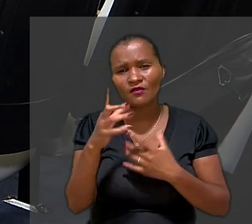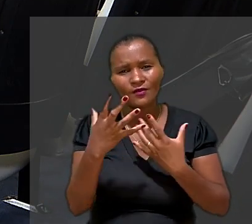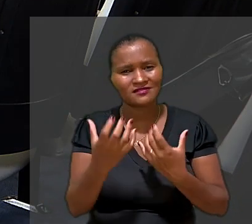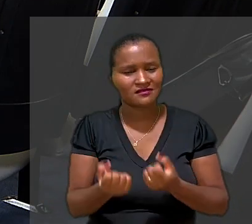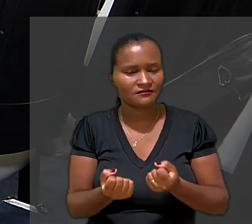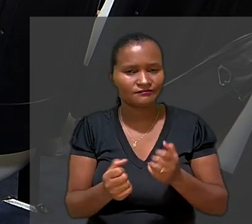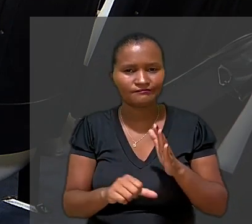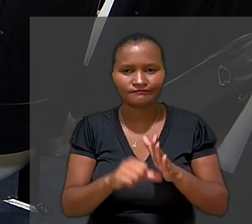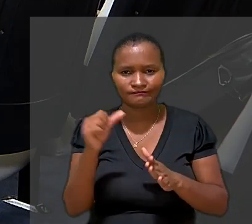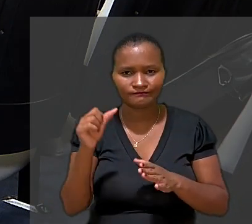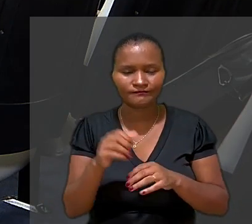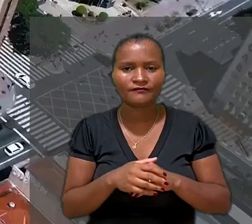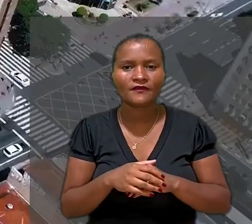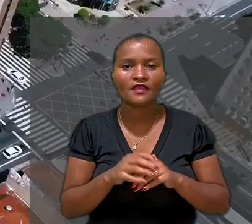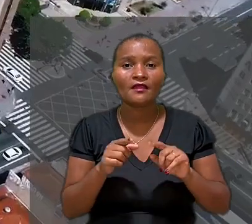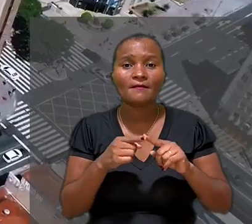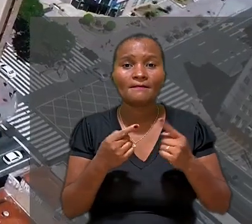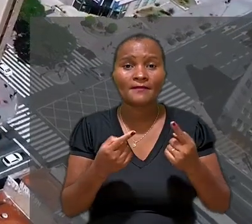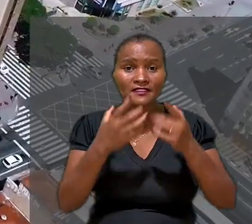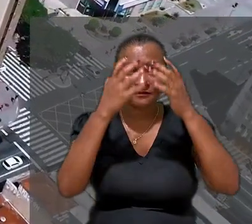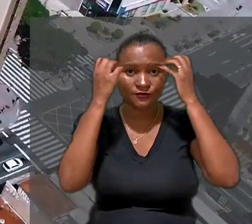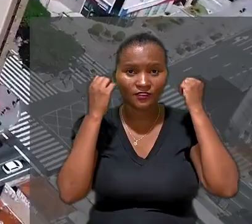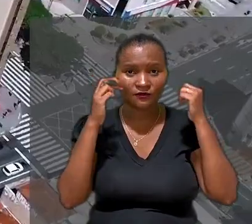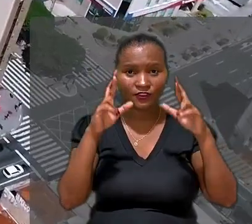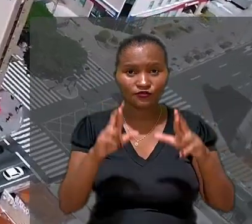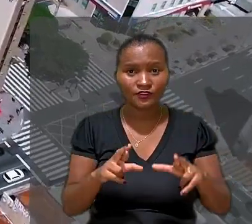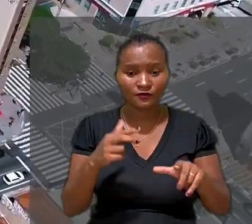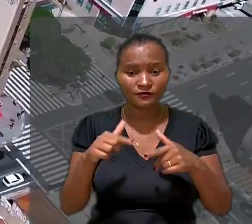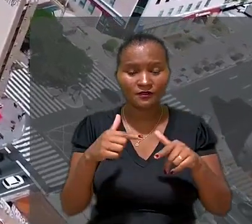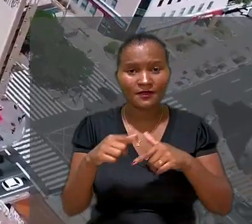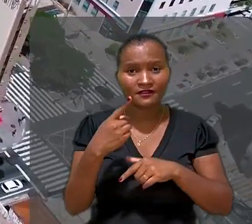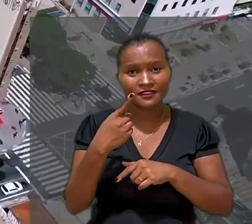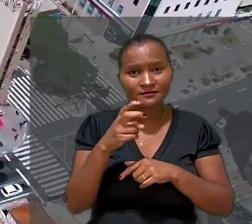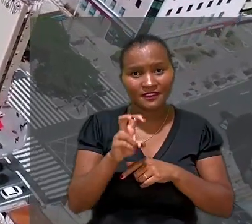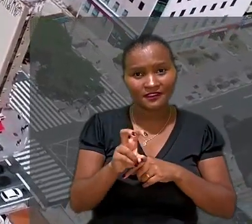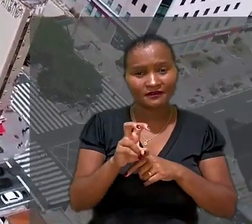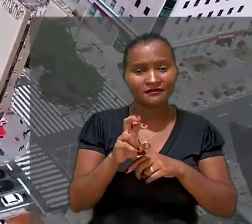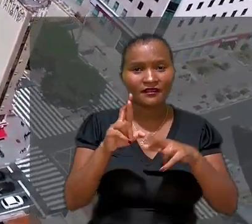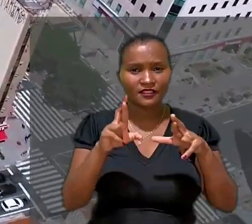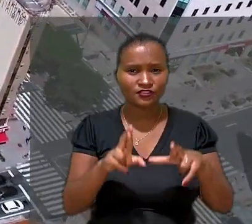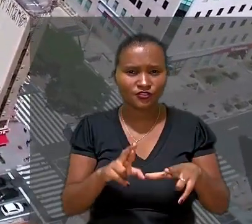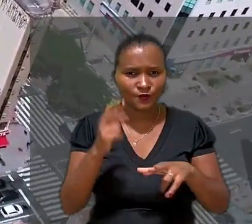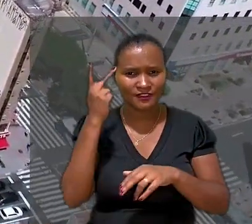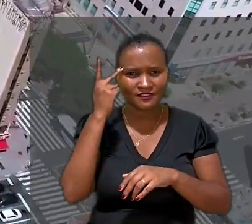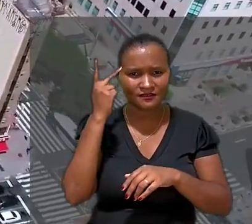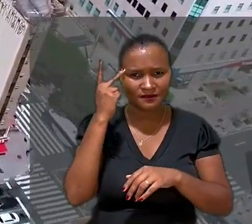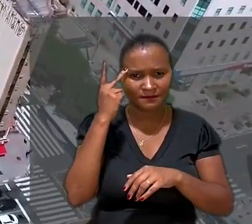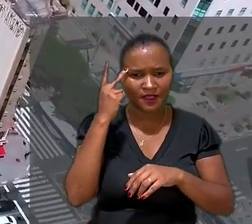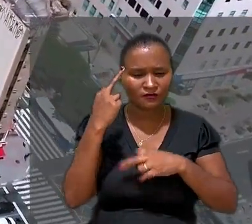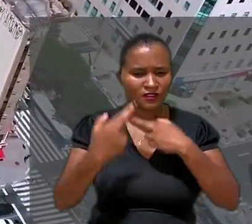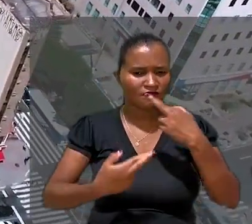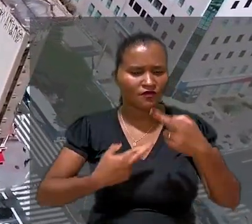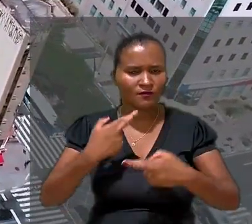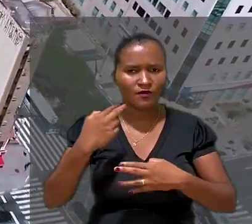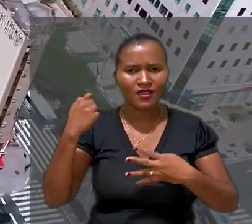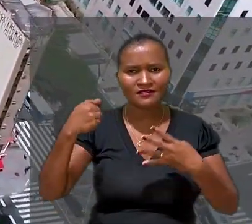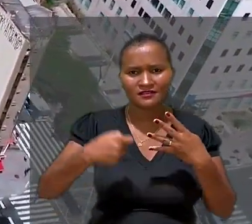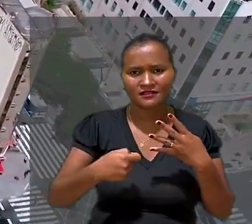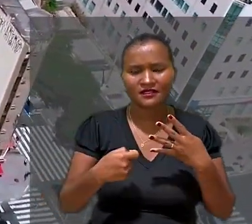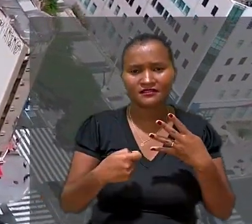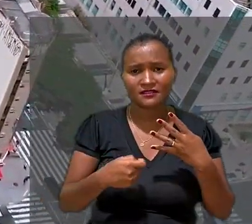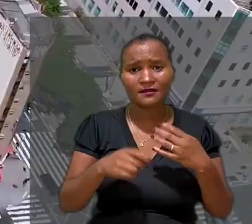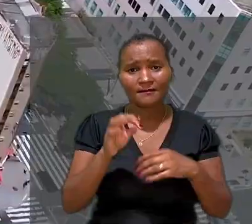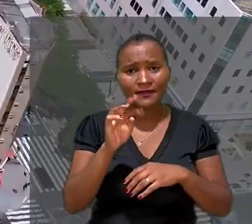foi negado em primeiro grau. Mas o Tribunal Regional do Trabalho da 15ª Região em Campinas, São Paulo, reformou a